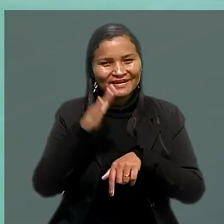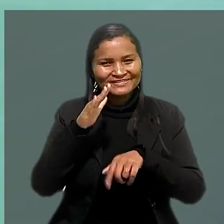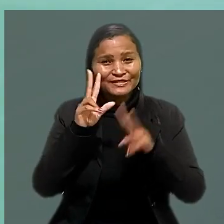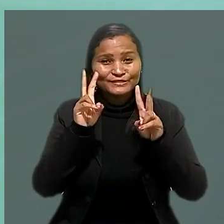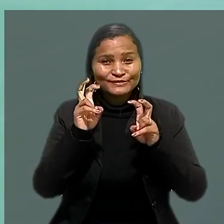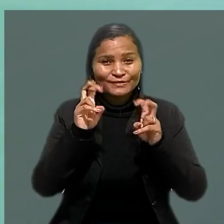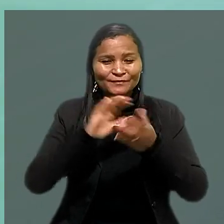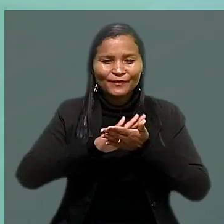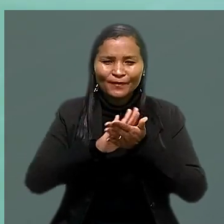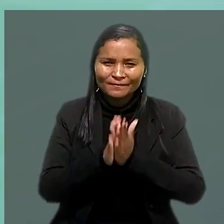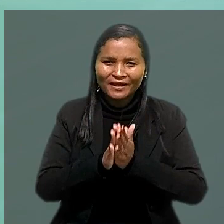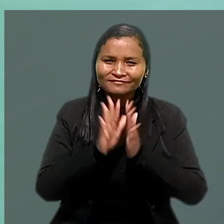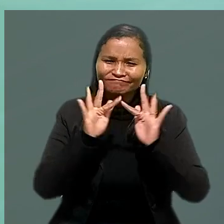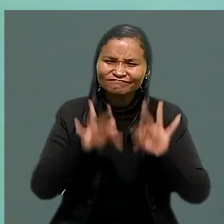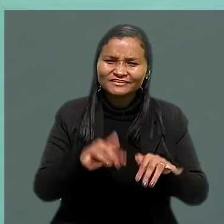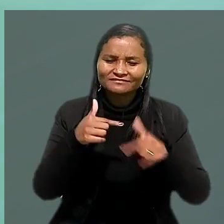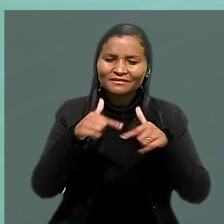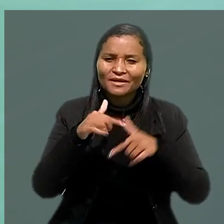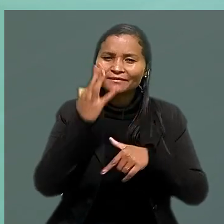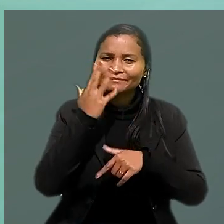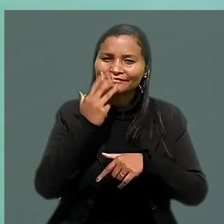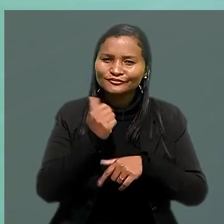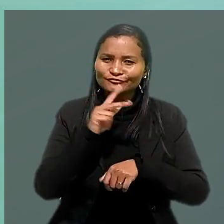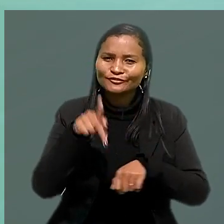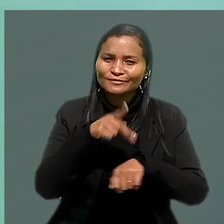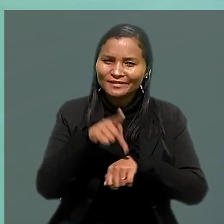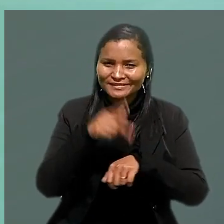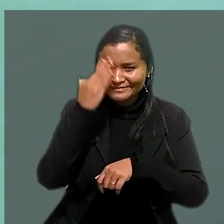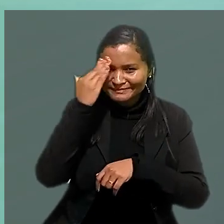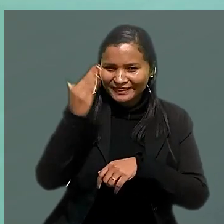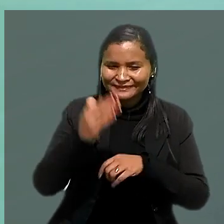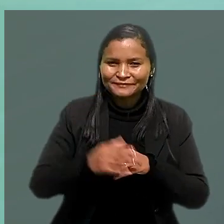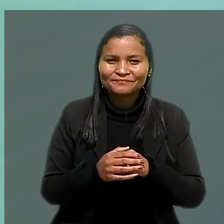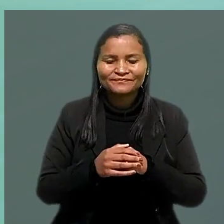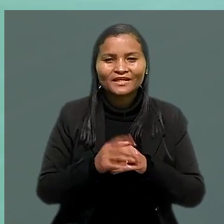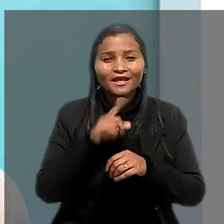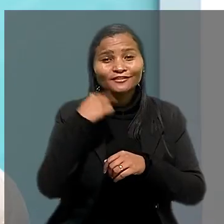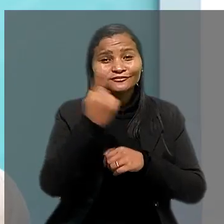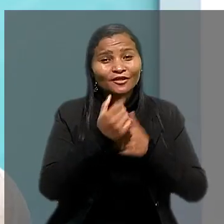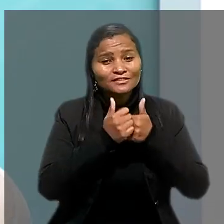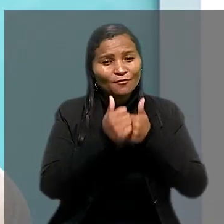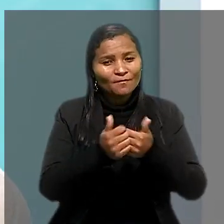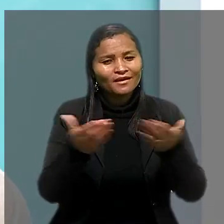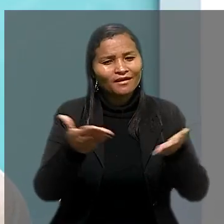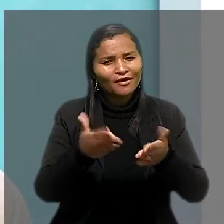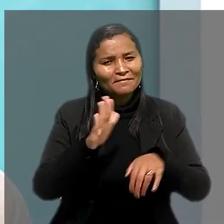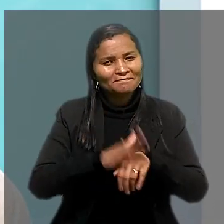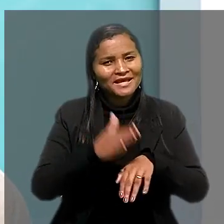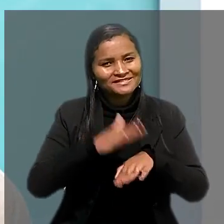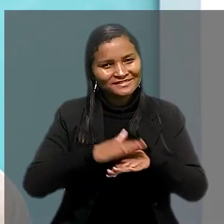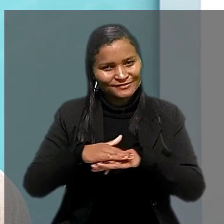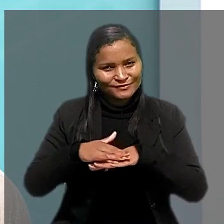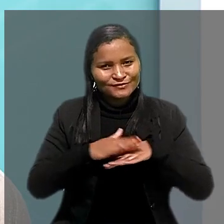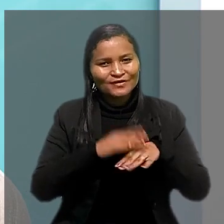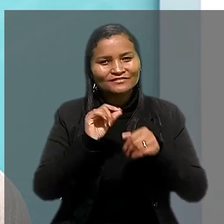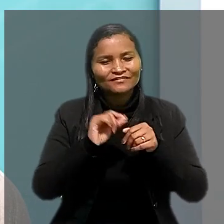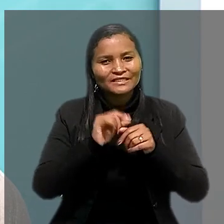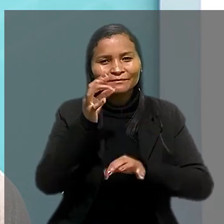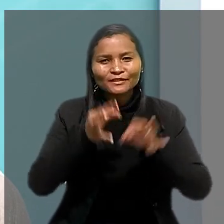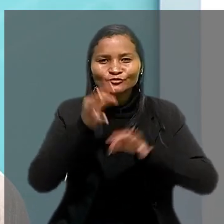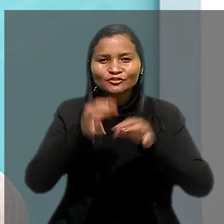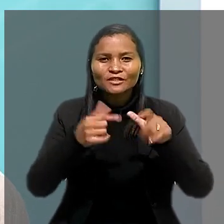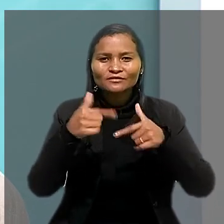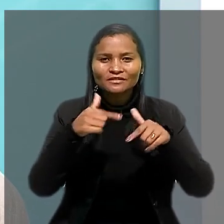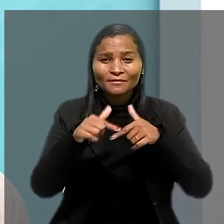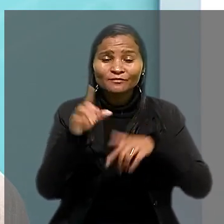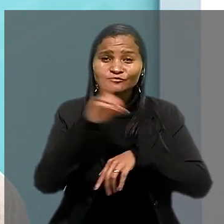mais sobre o combate e erradicação do trabalho infantil no nosso país. Obrigado. A gente acompanha agora mais ações realizadas